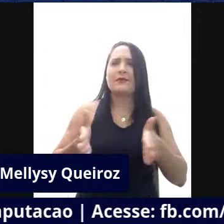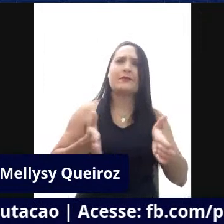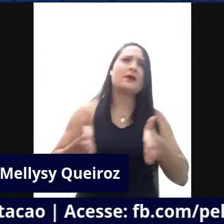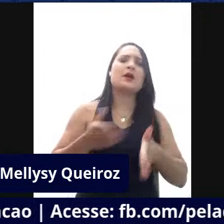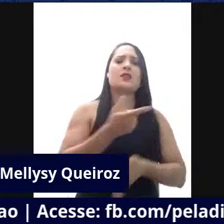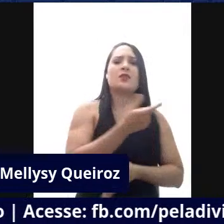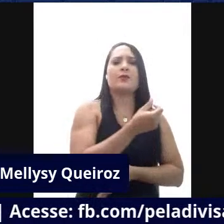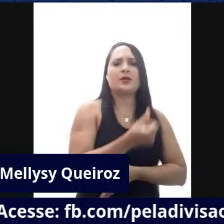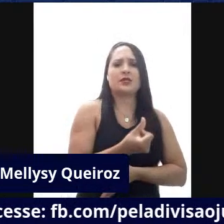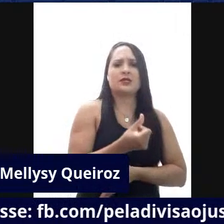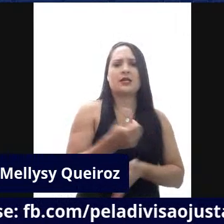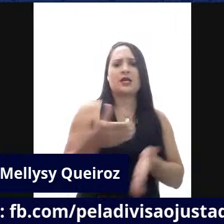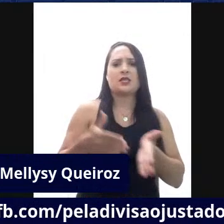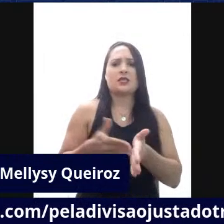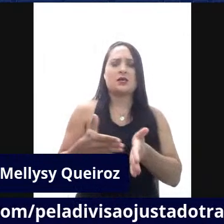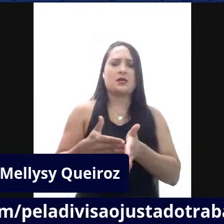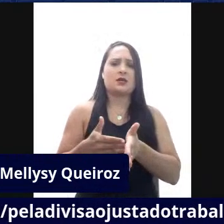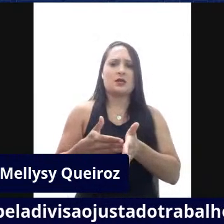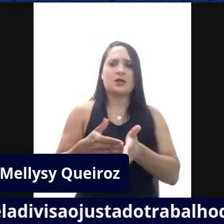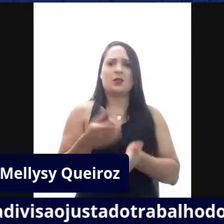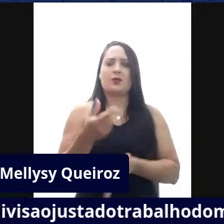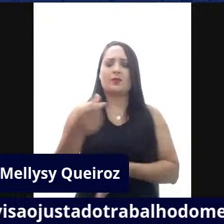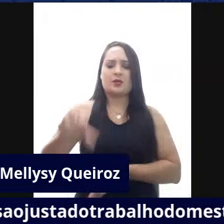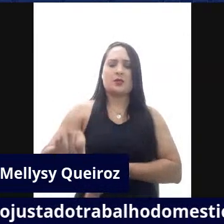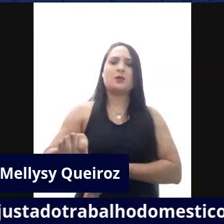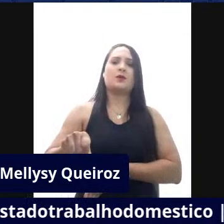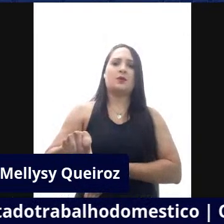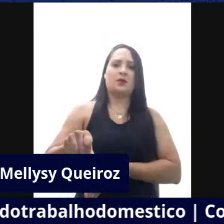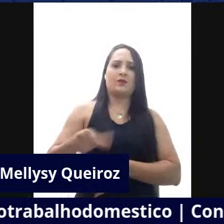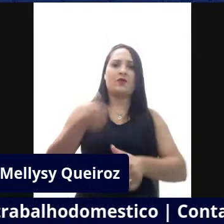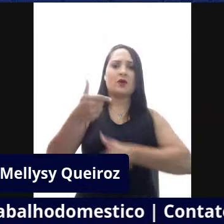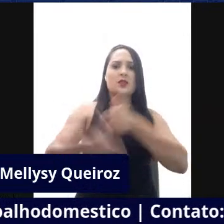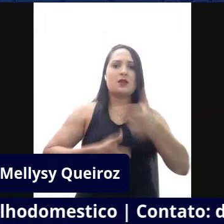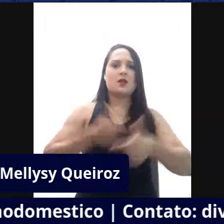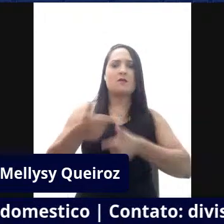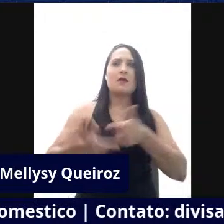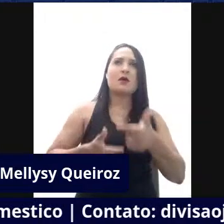2016 a 2019,